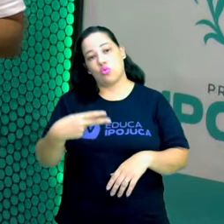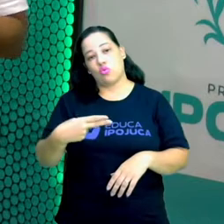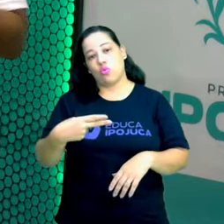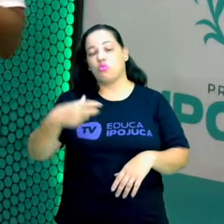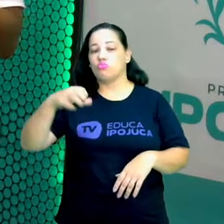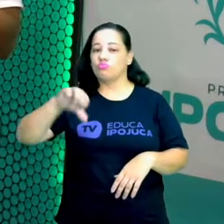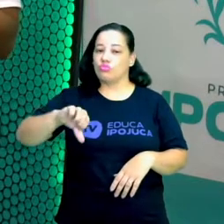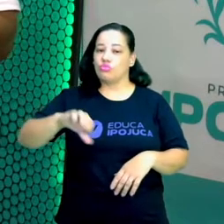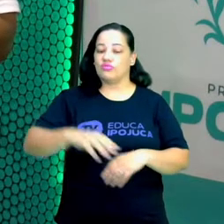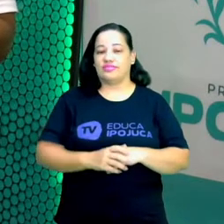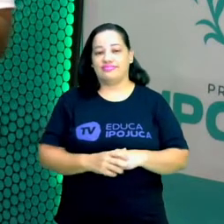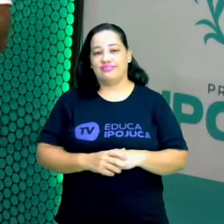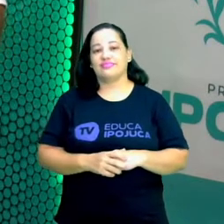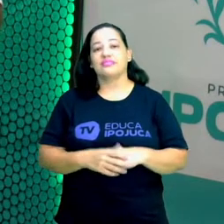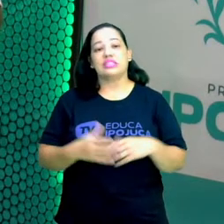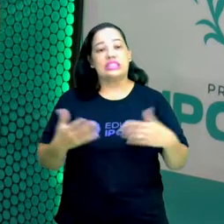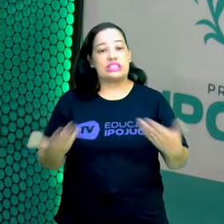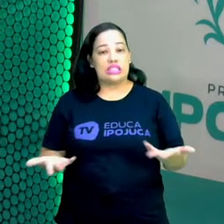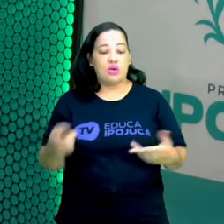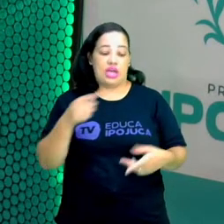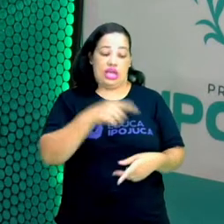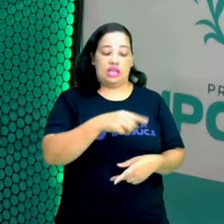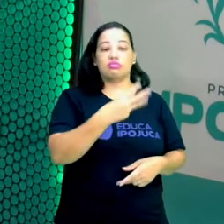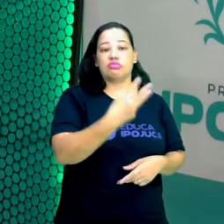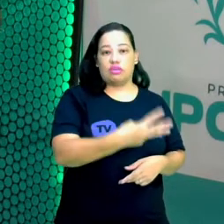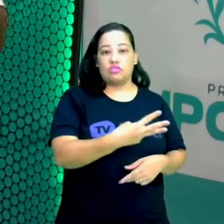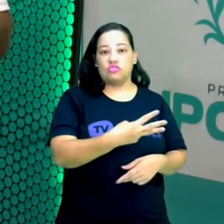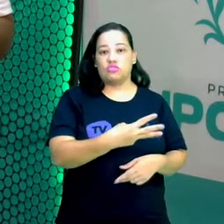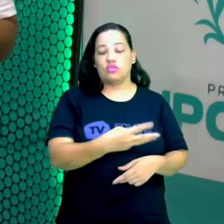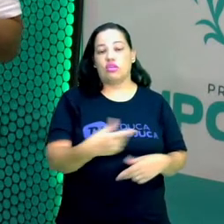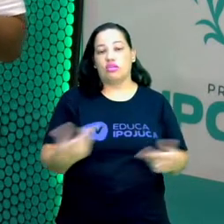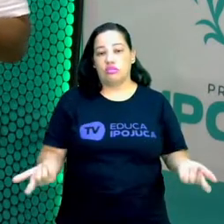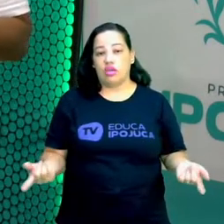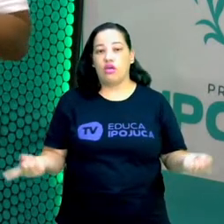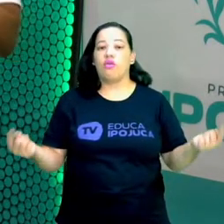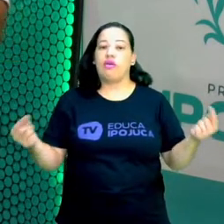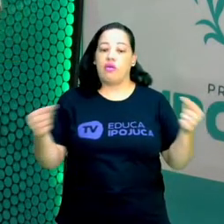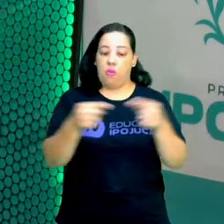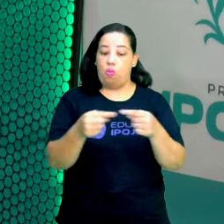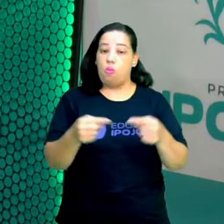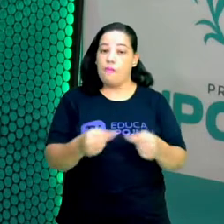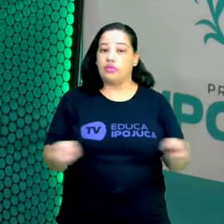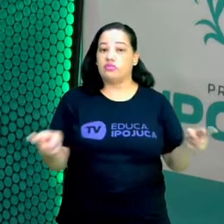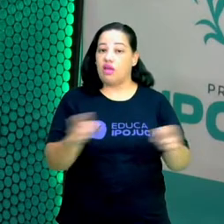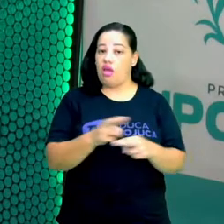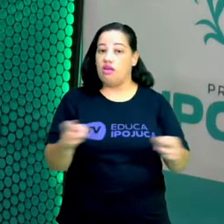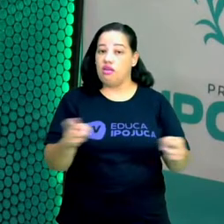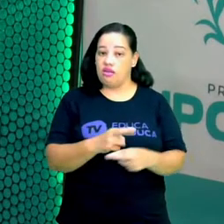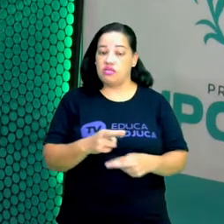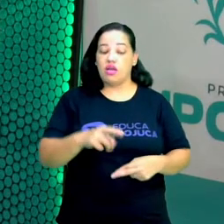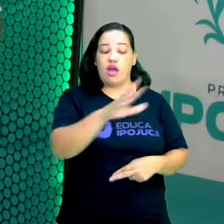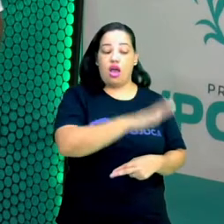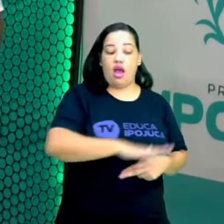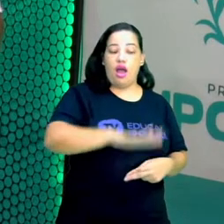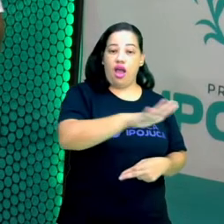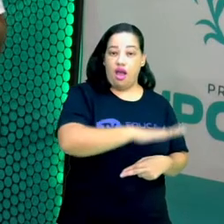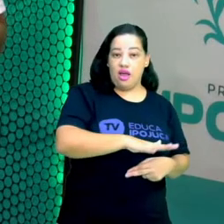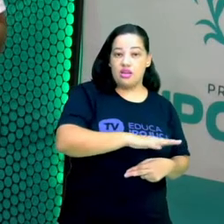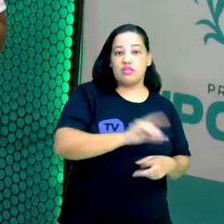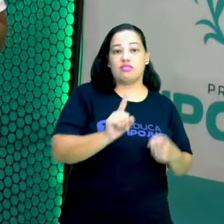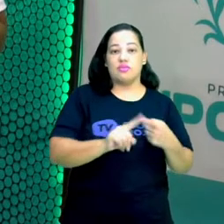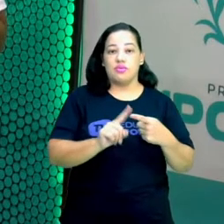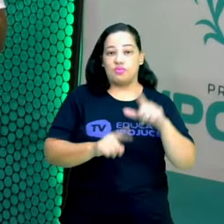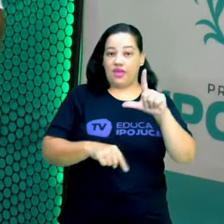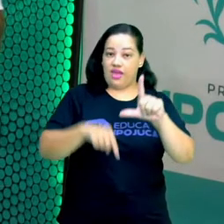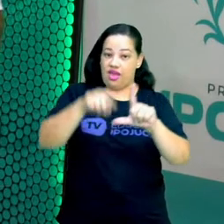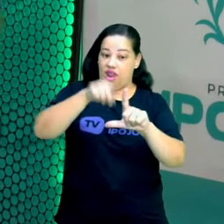3. Note aí que dá para ter uma relação entre a área e a medida dos lados. Como